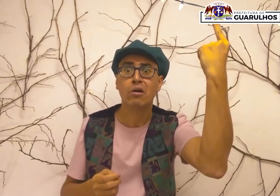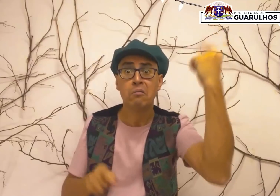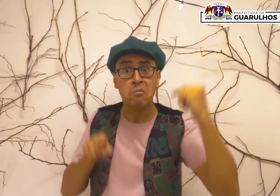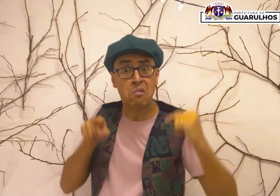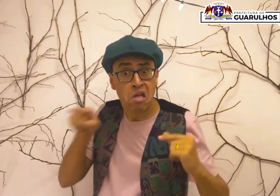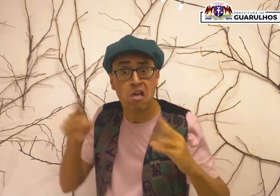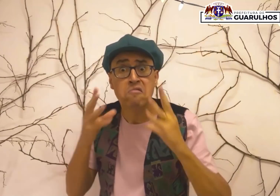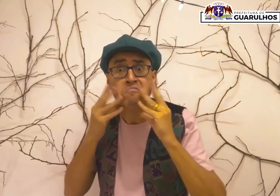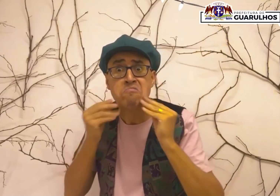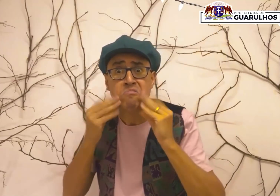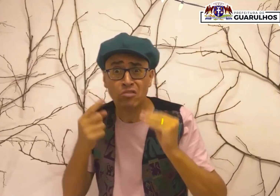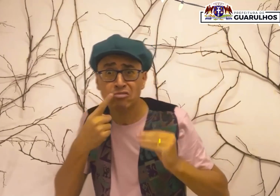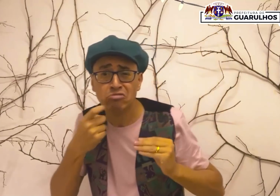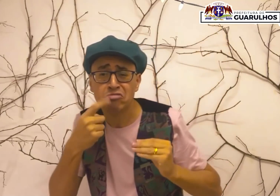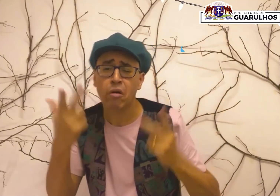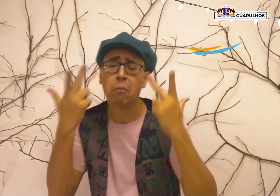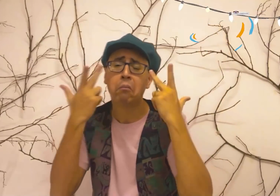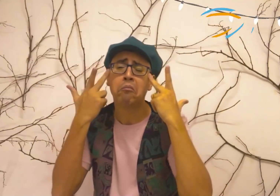Mesmo assim,